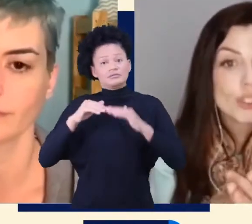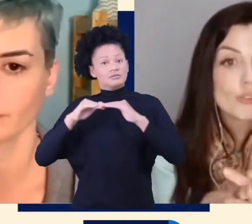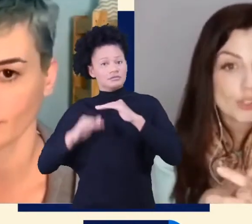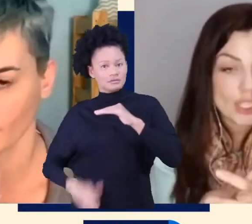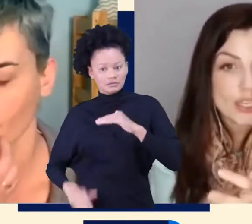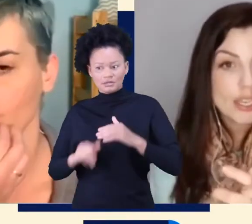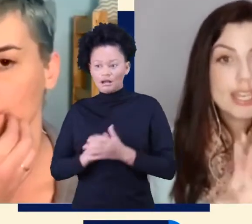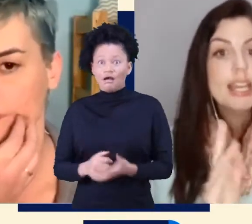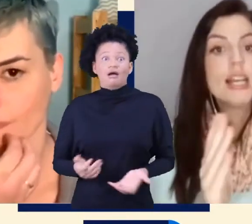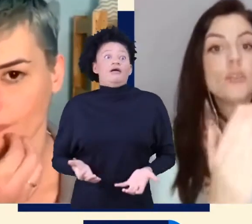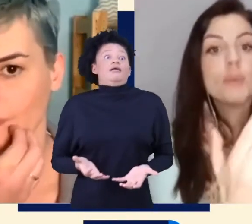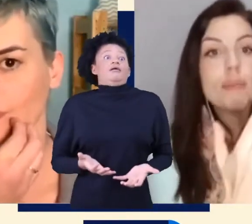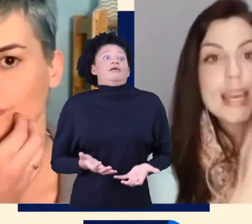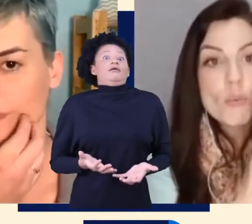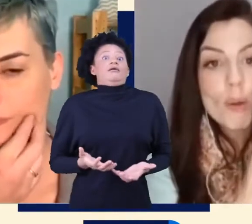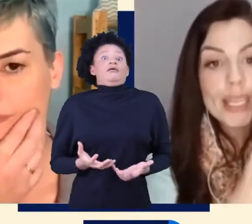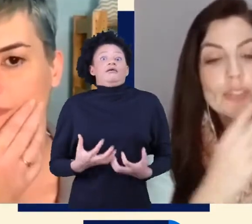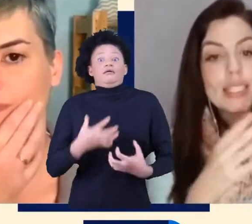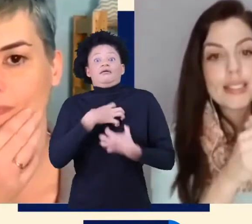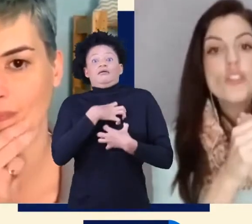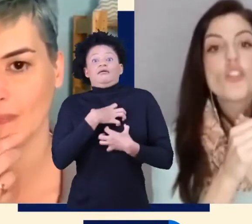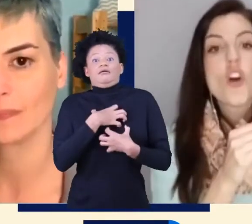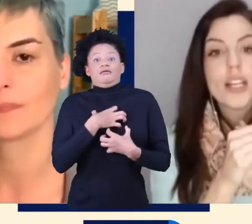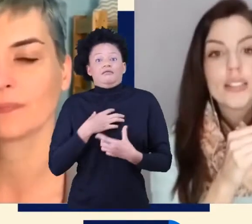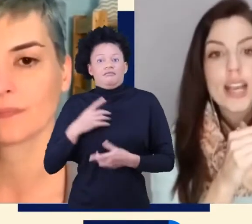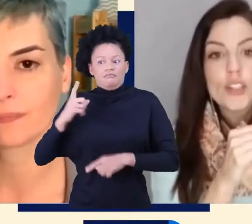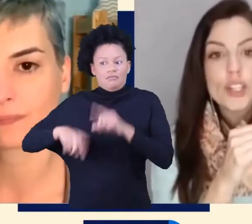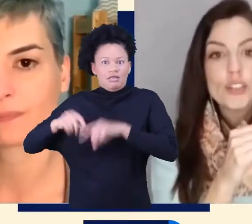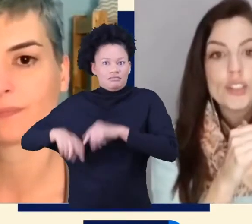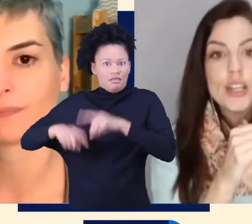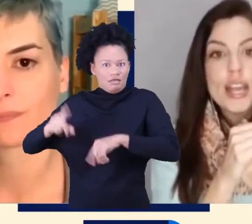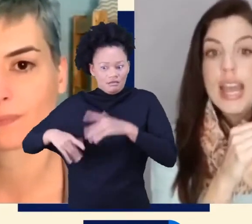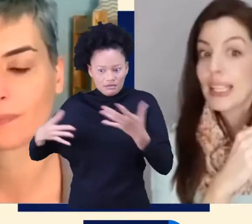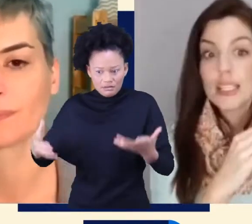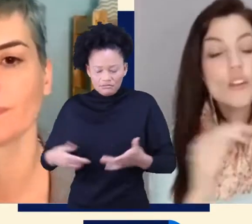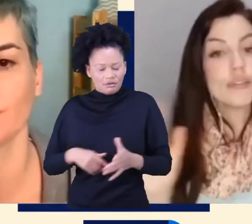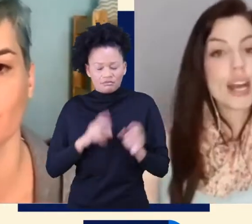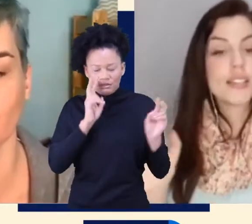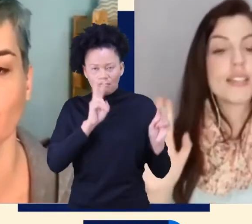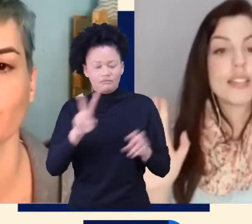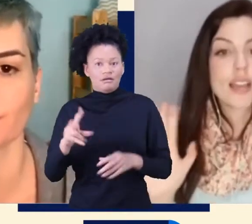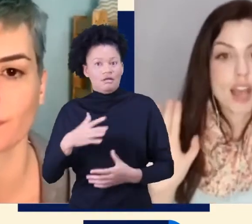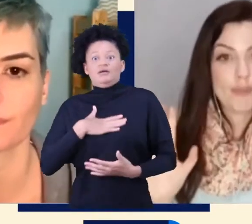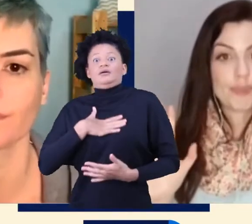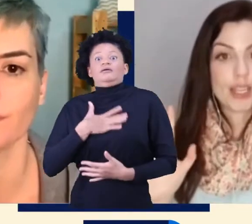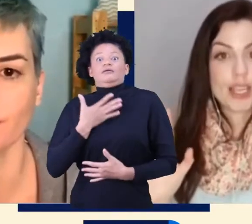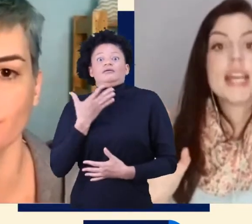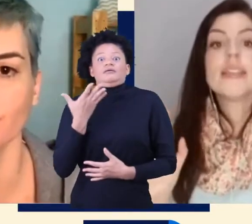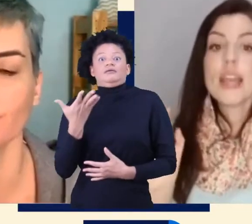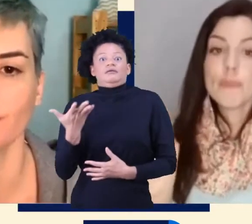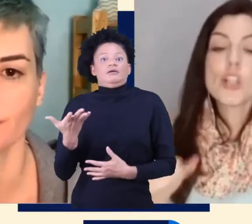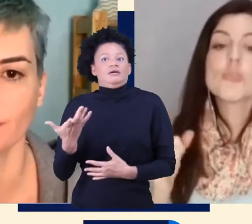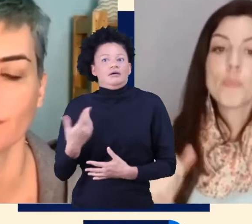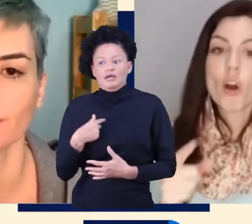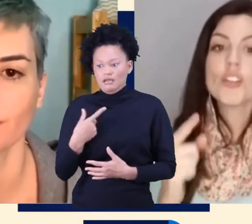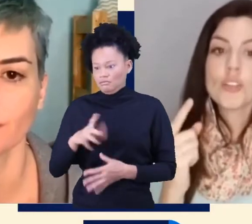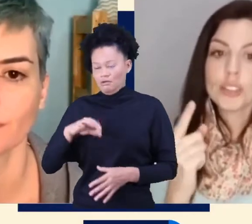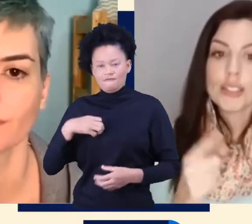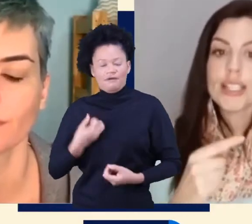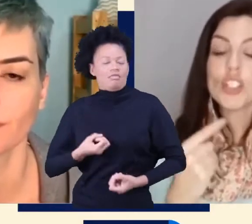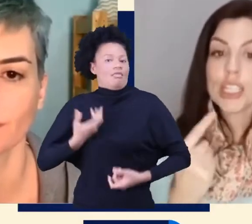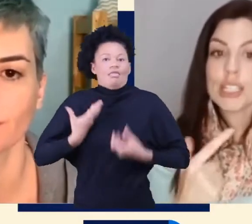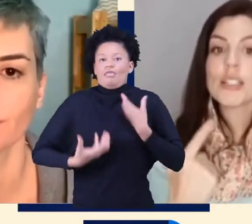com pornografia. Num primeiro momento ela se choca, tá, gente? Ela não vai se excitar. Depois